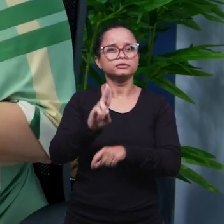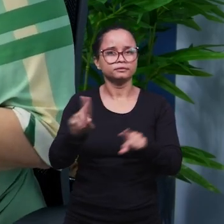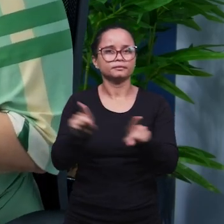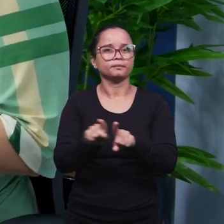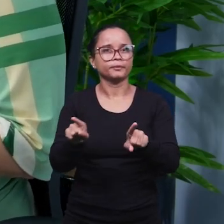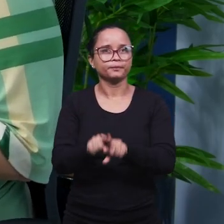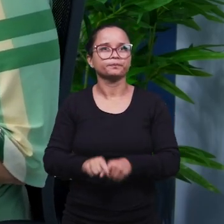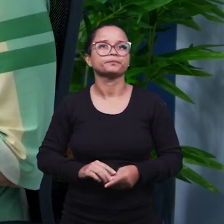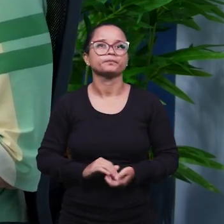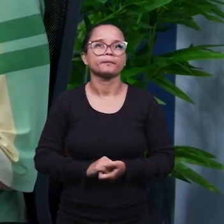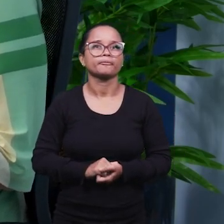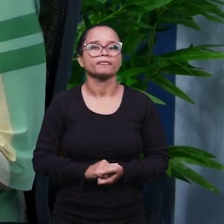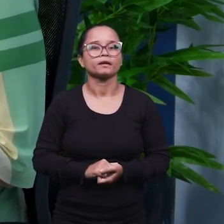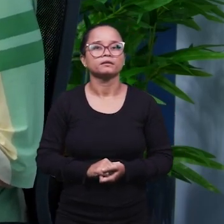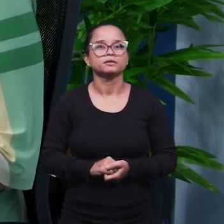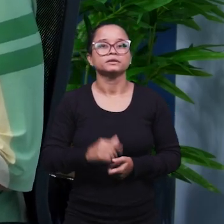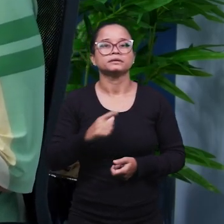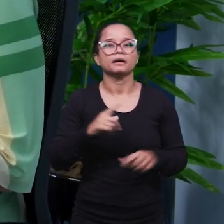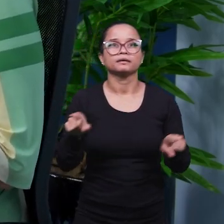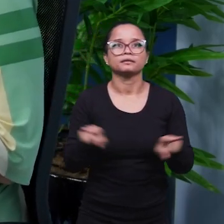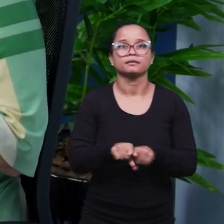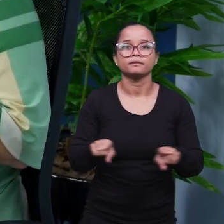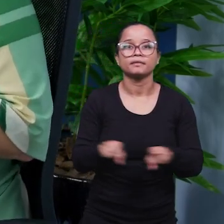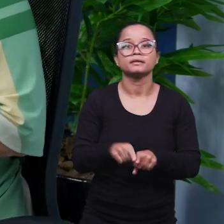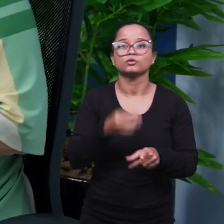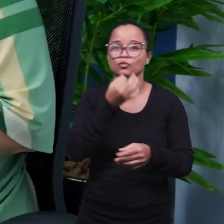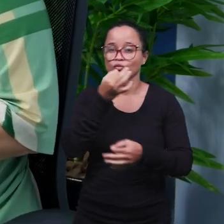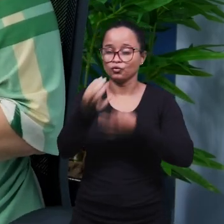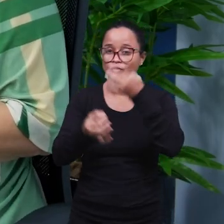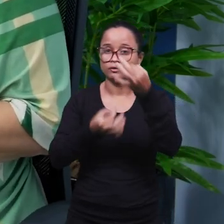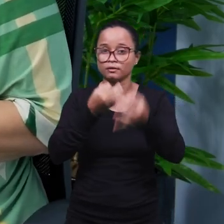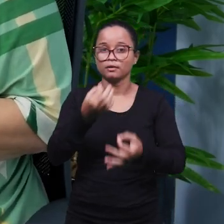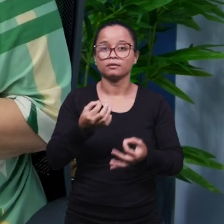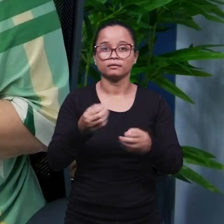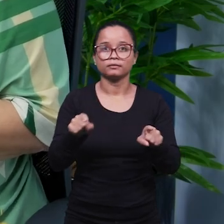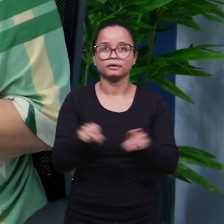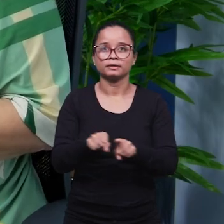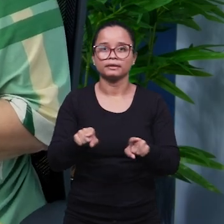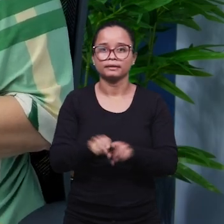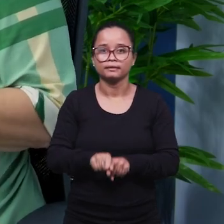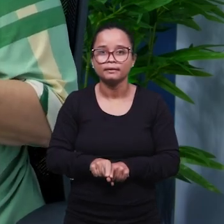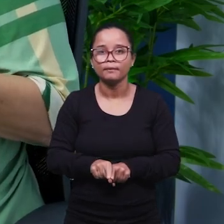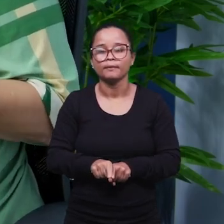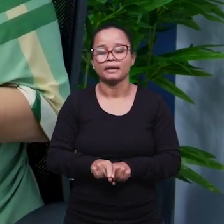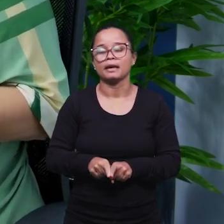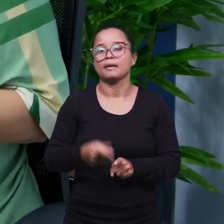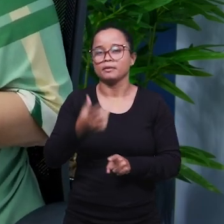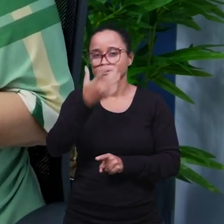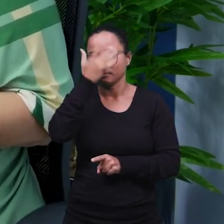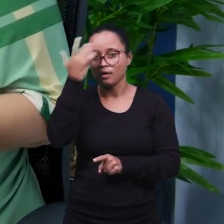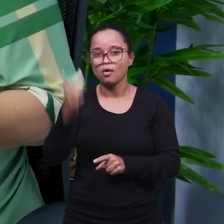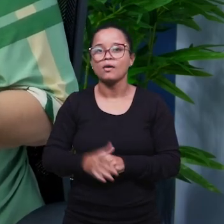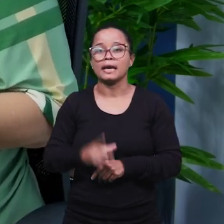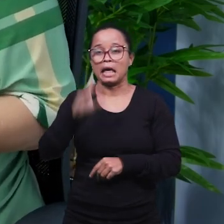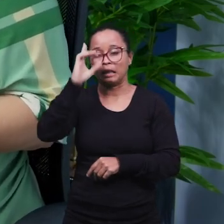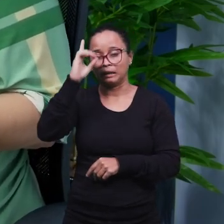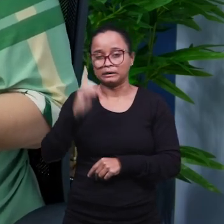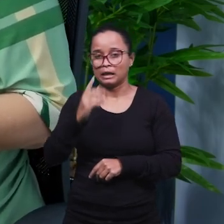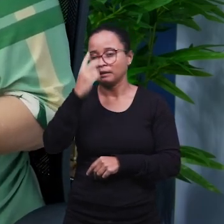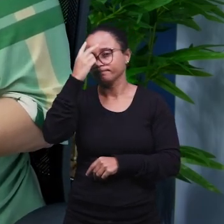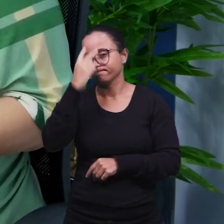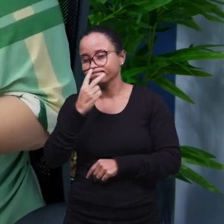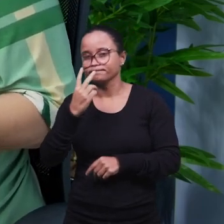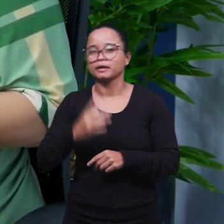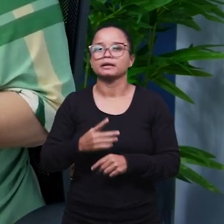usem. Também temos algumas sugestões para a deficiência visual. Se você tem na sua classe criança